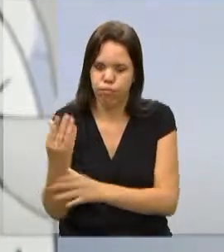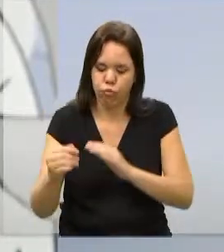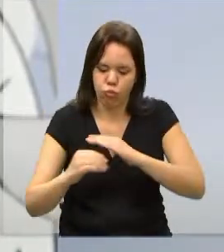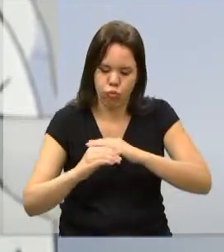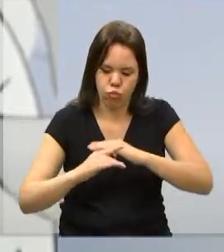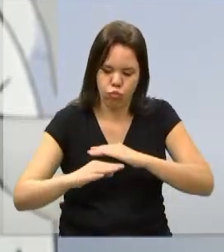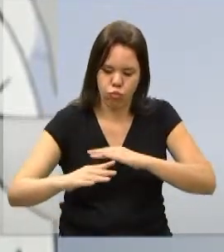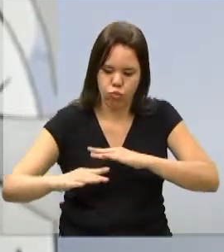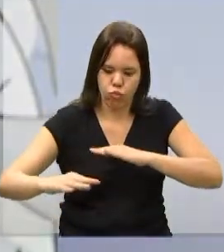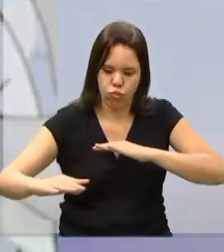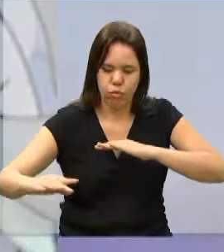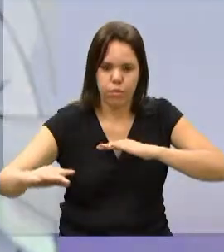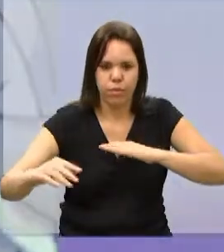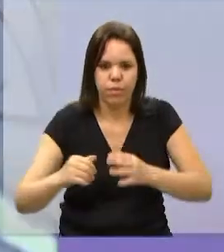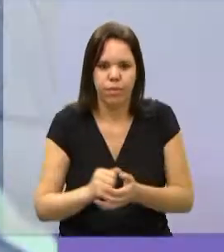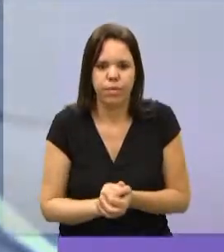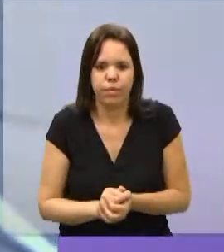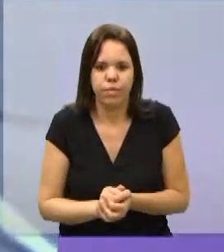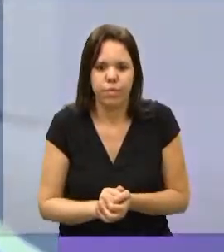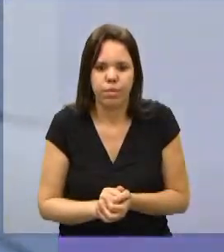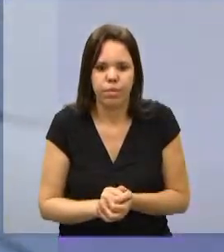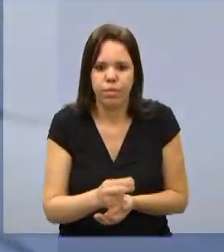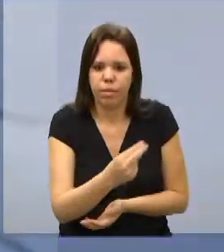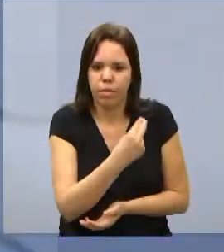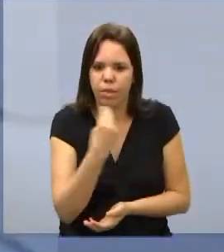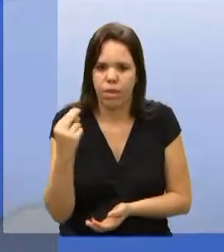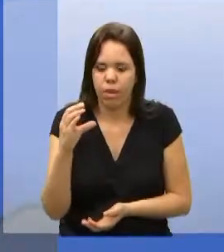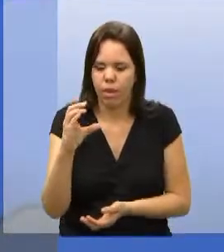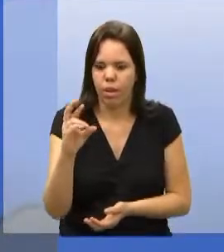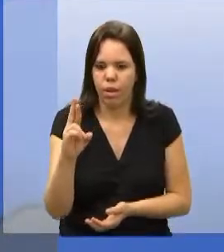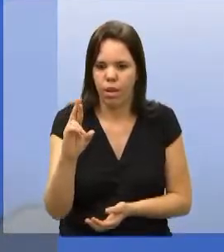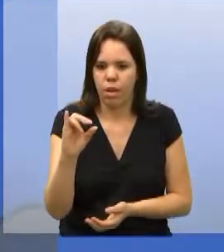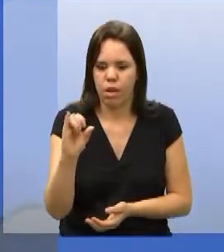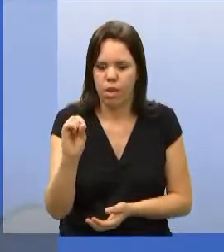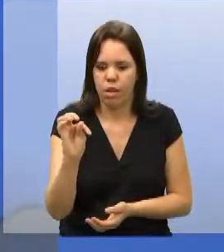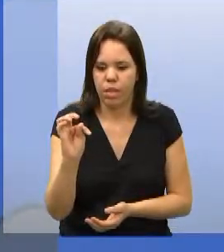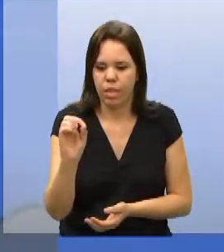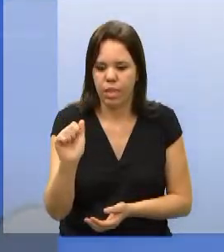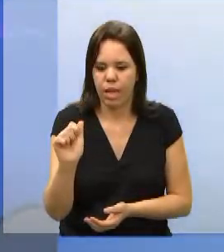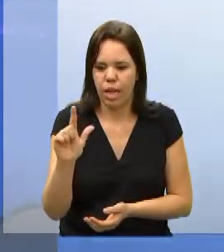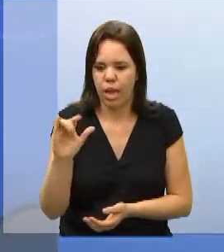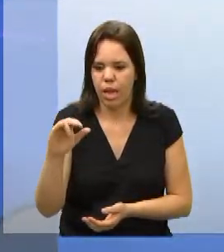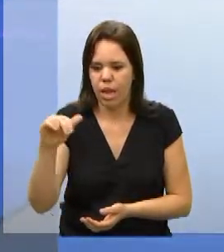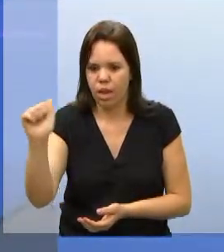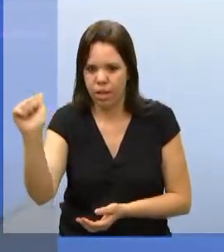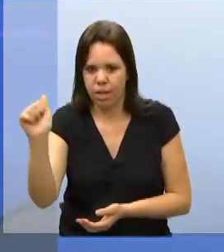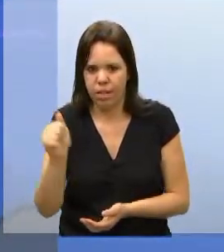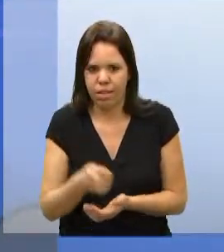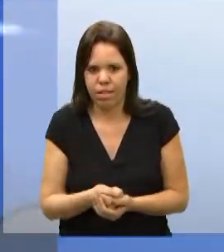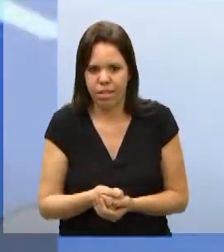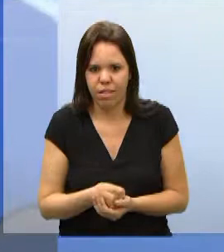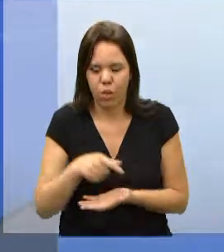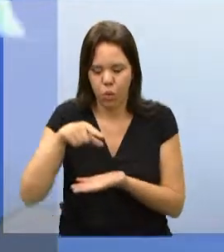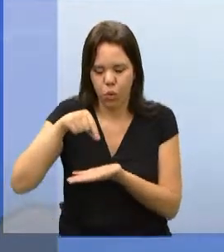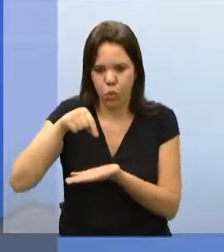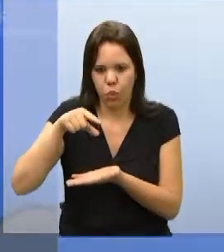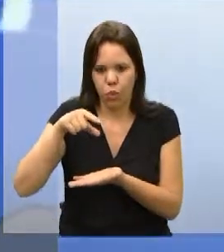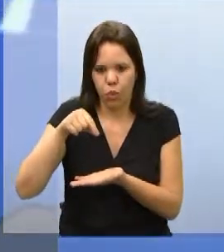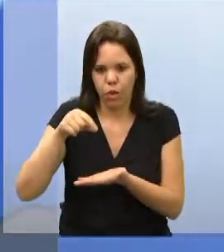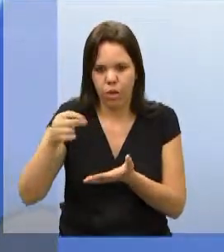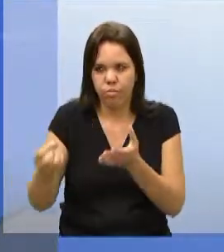chão. Meu nome é cristalina, a gota